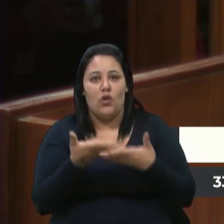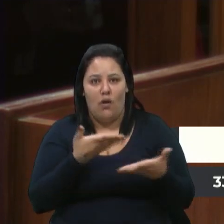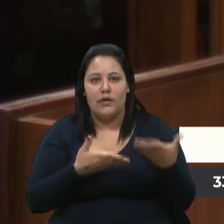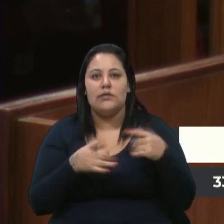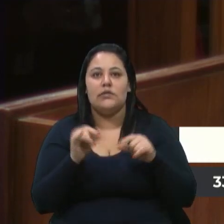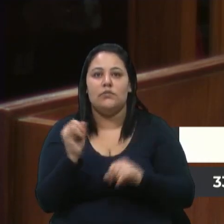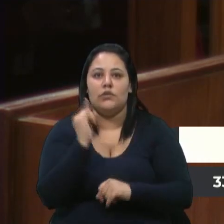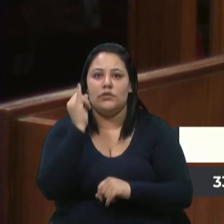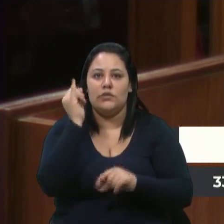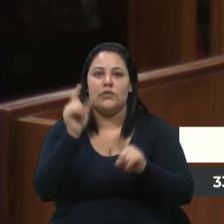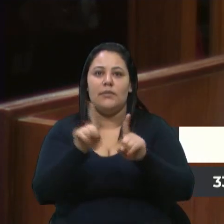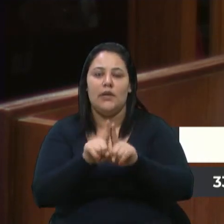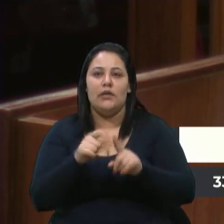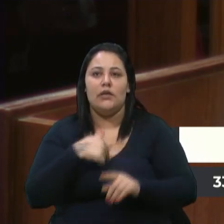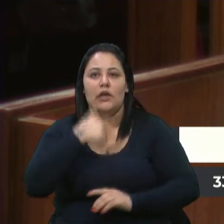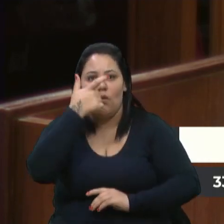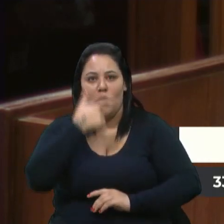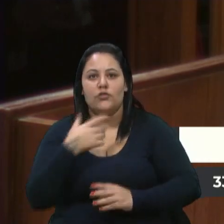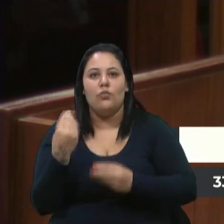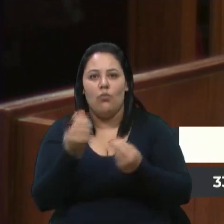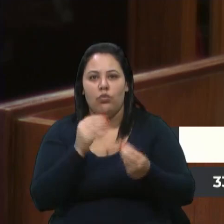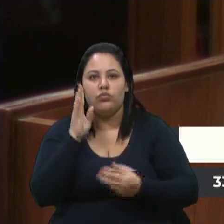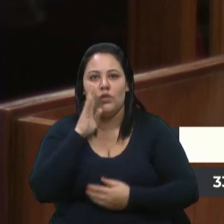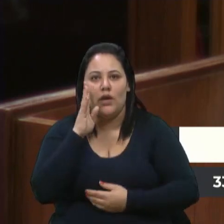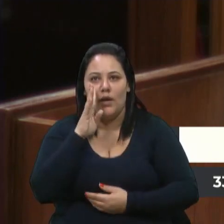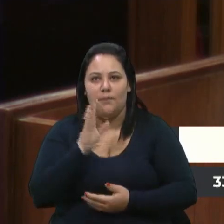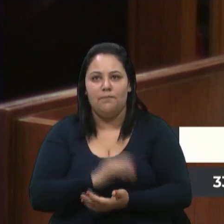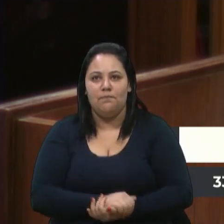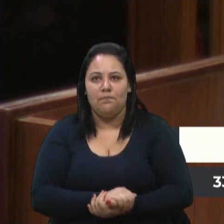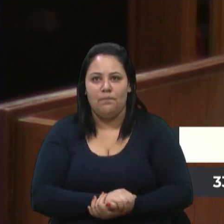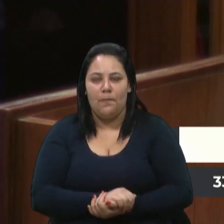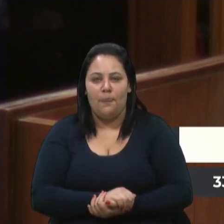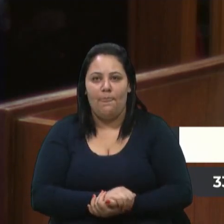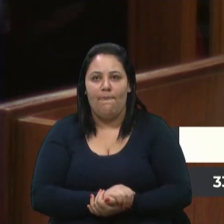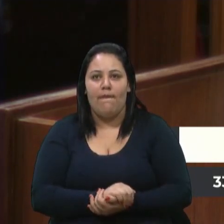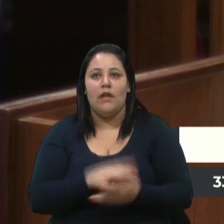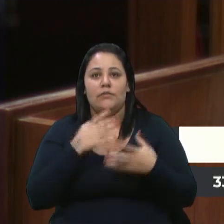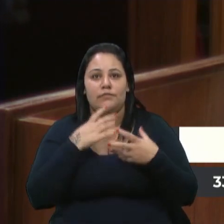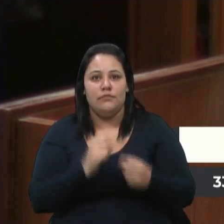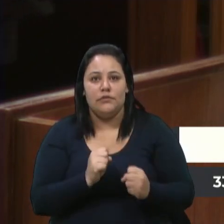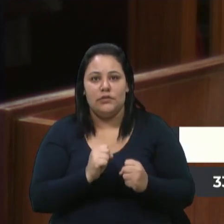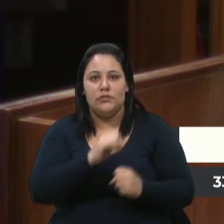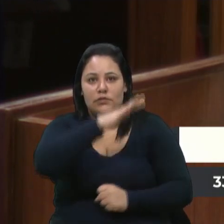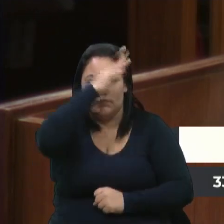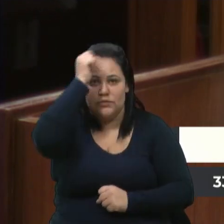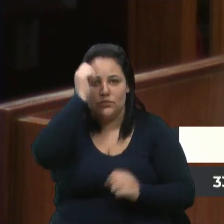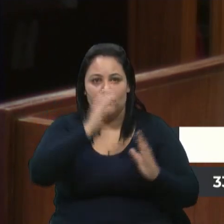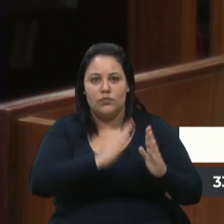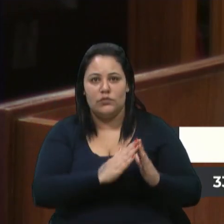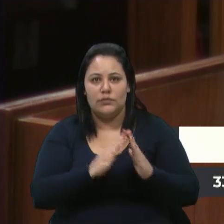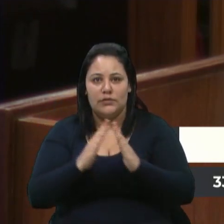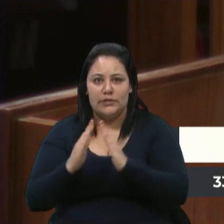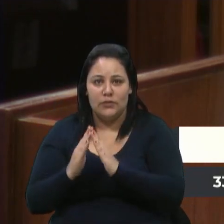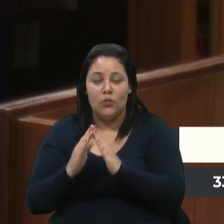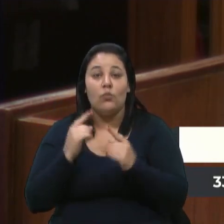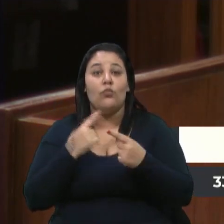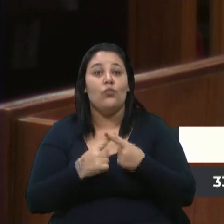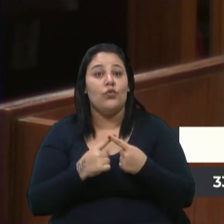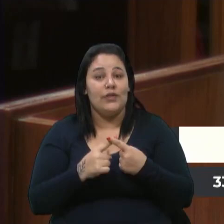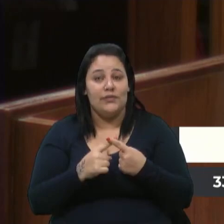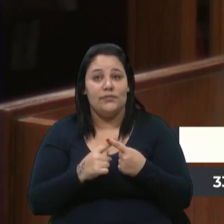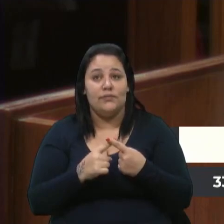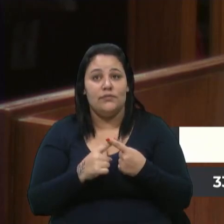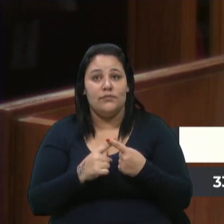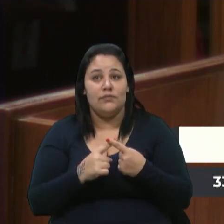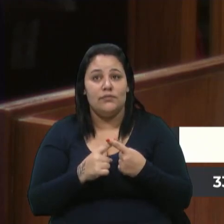sentido, né? Então, acho que isso é bem importante. A Secretaria Municipal de Habitação, porque nós não podemos pensar